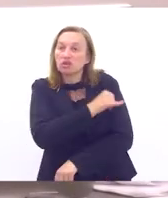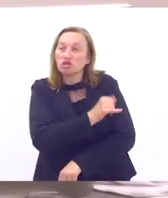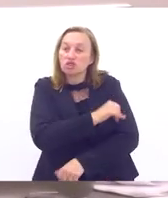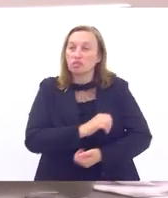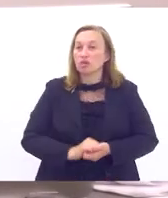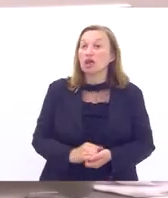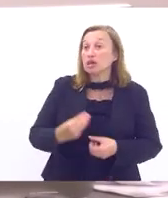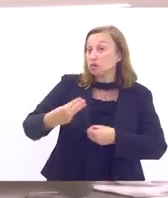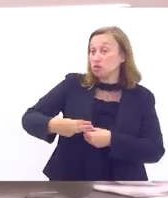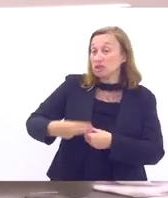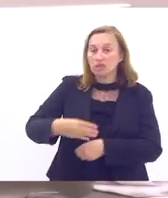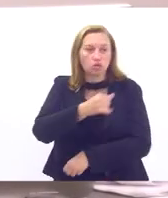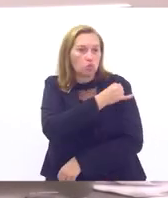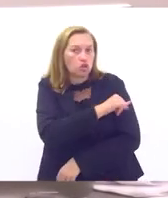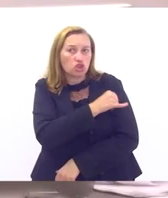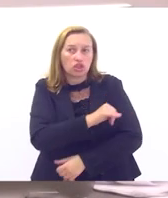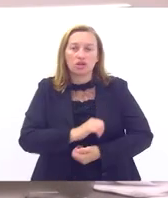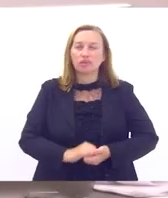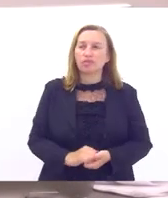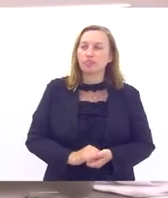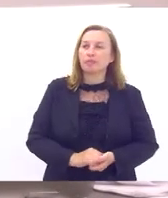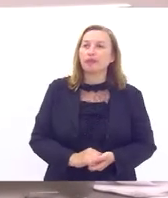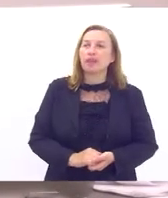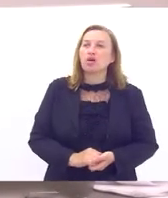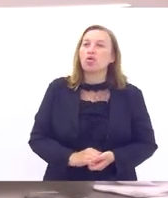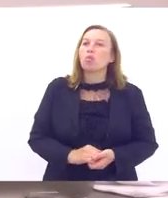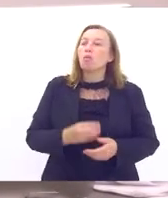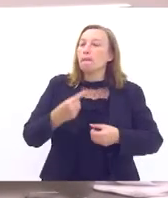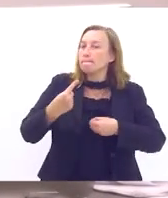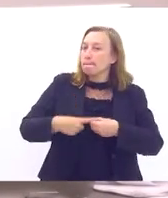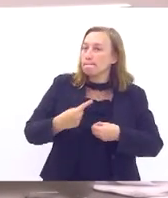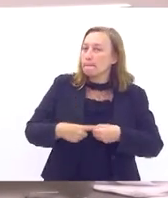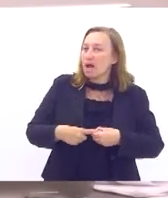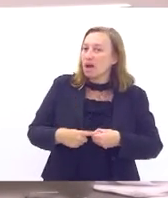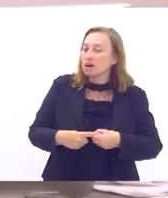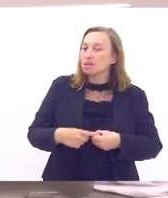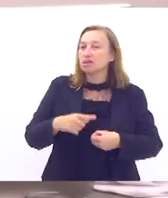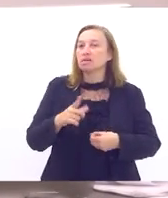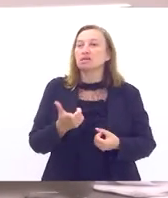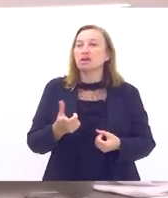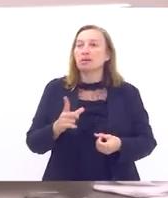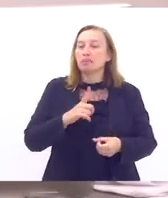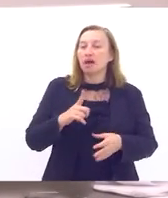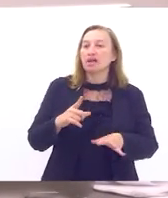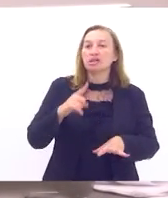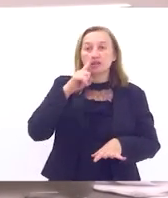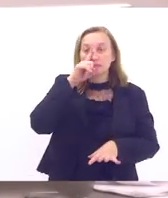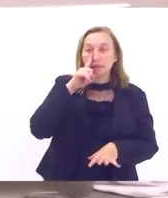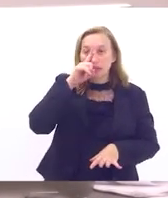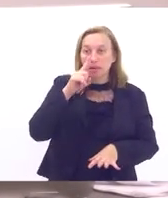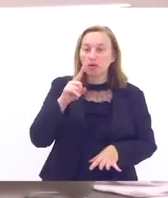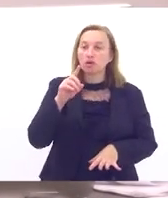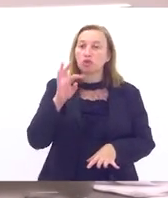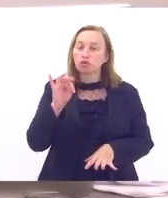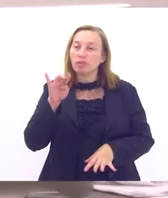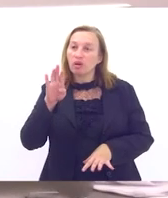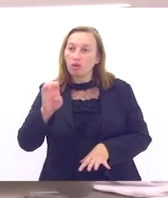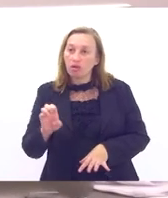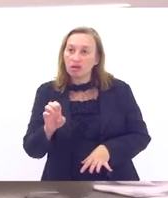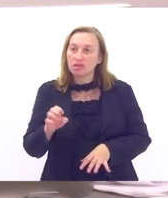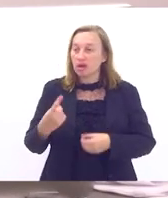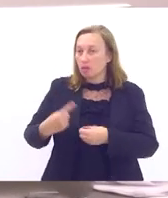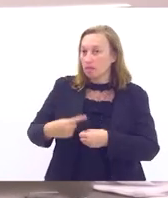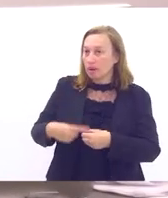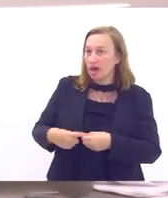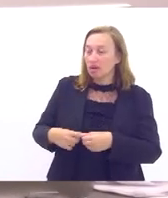caso do município do Rio de Janeiro, o bairro que tem mais incidência de tuberculose é o bairro de Bangu. Embora